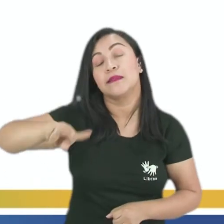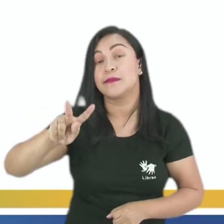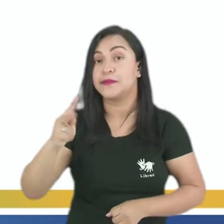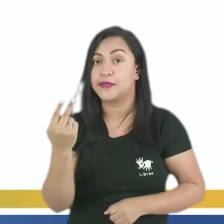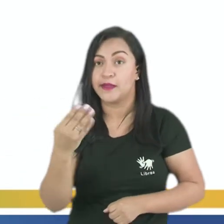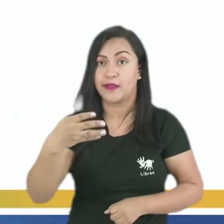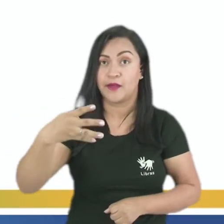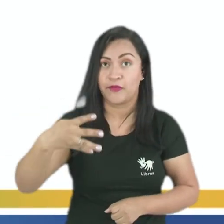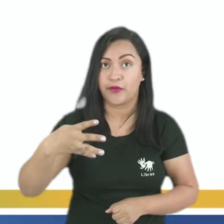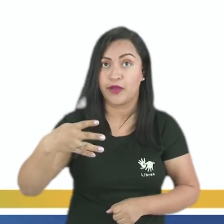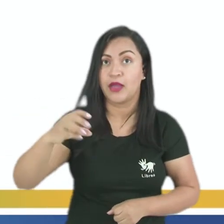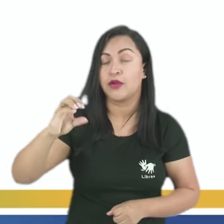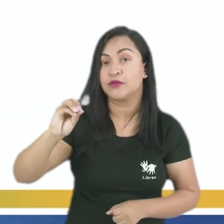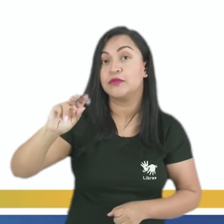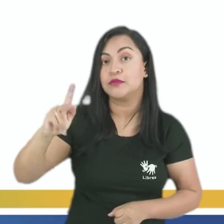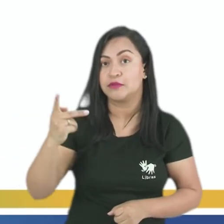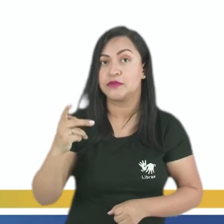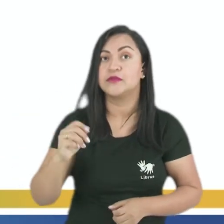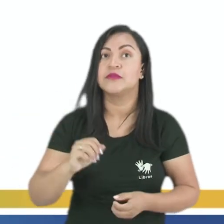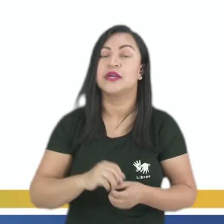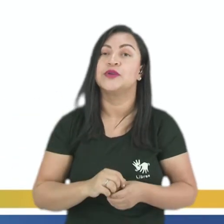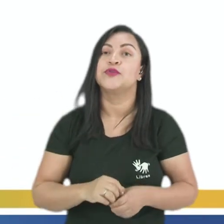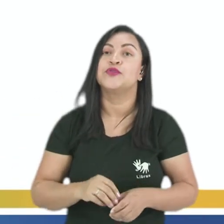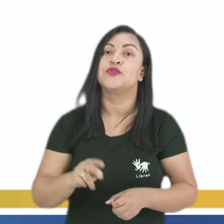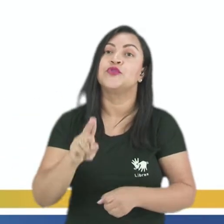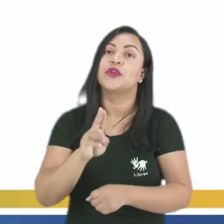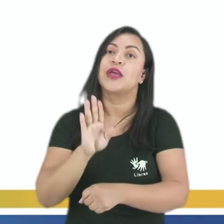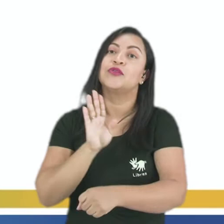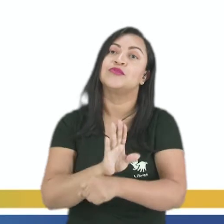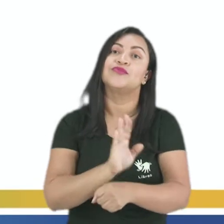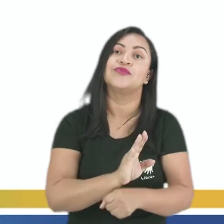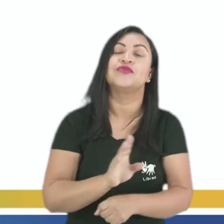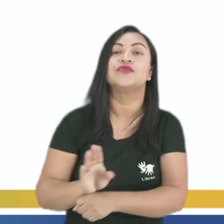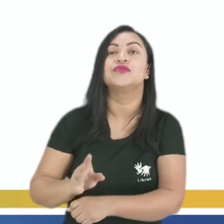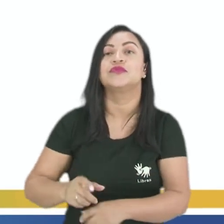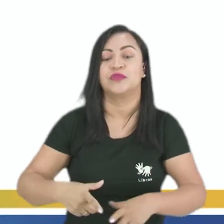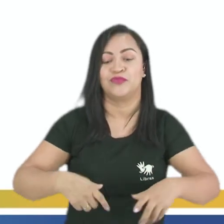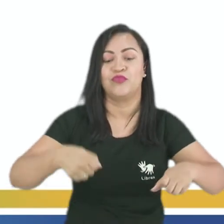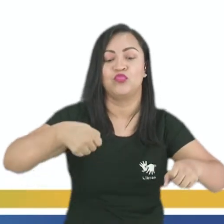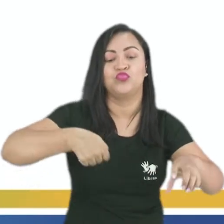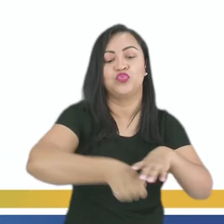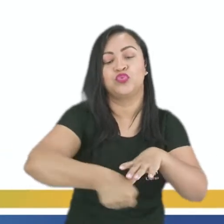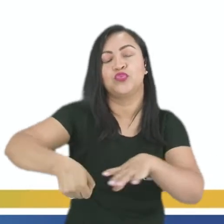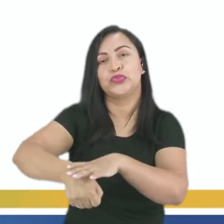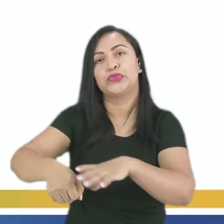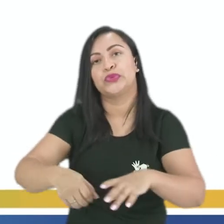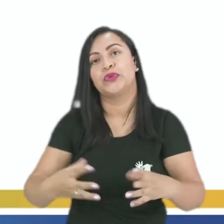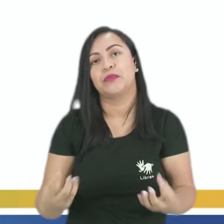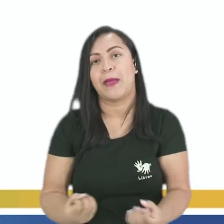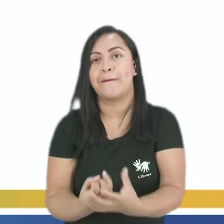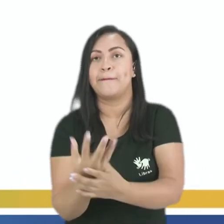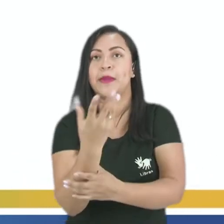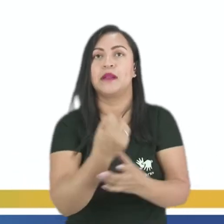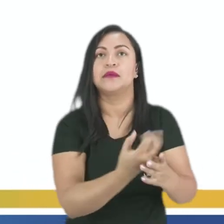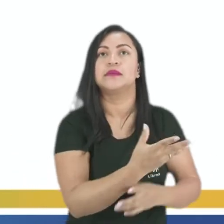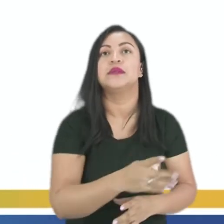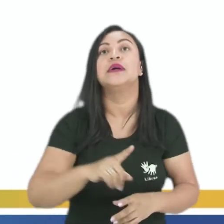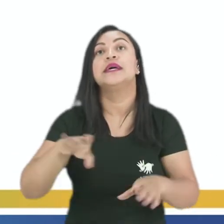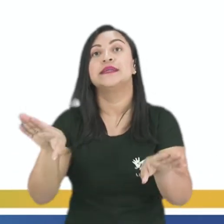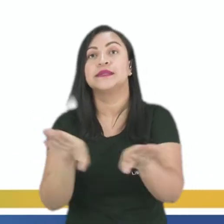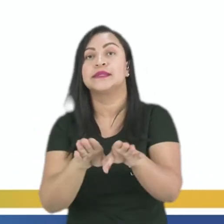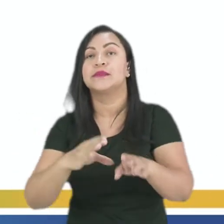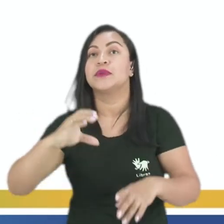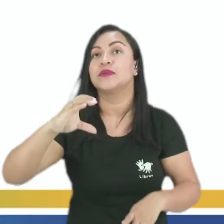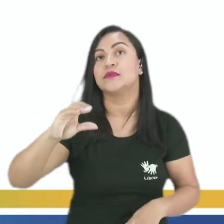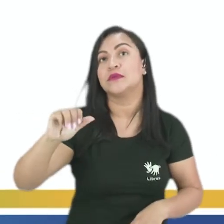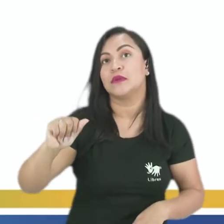que é utilizado como fertilizante. E o hidróxido de cálcio, que nós chamamos popularmente como cal, que é utilizado